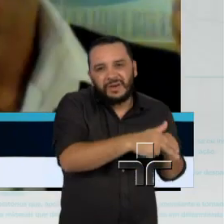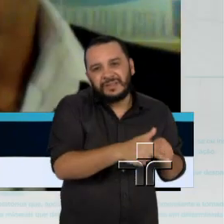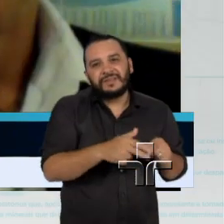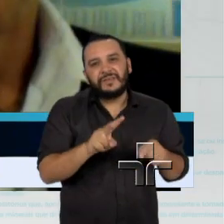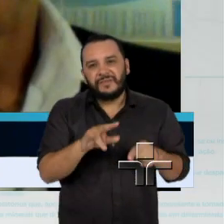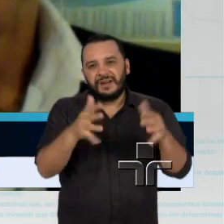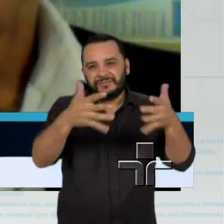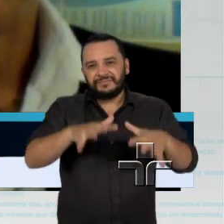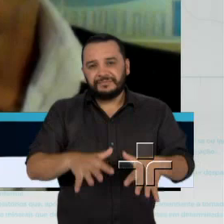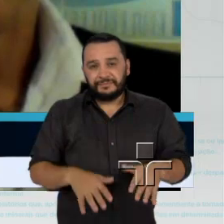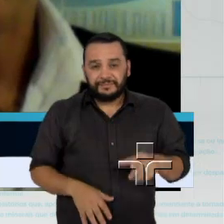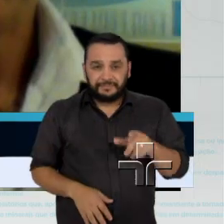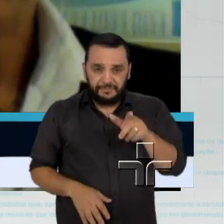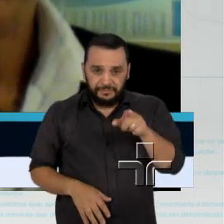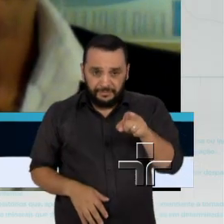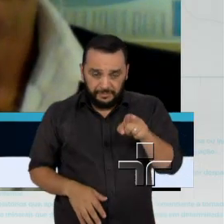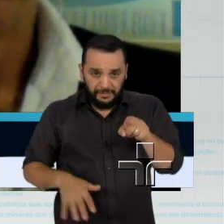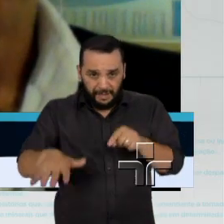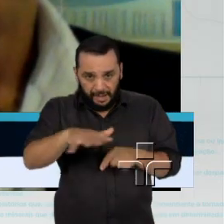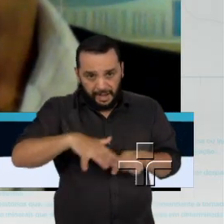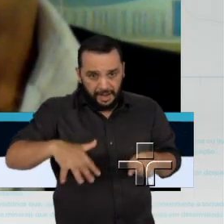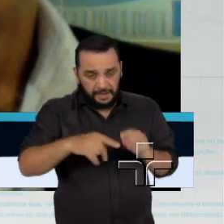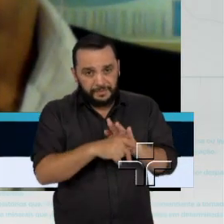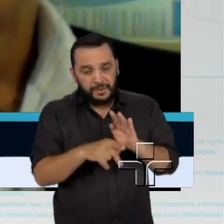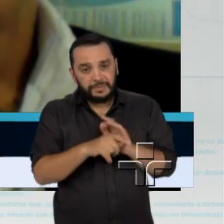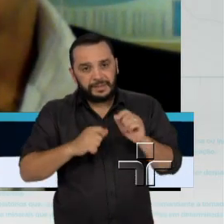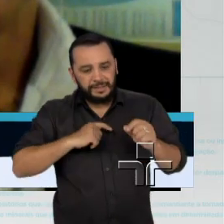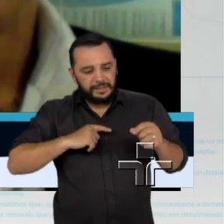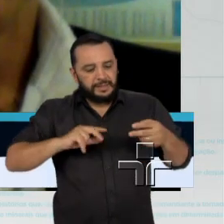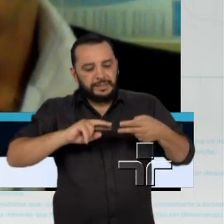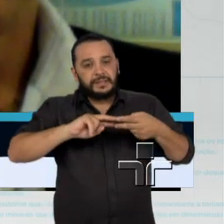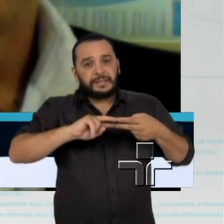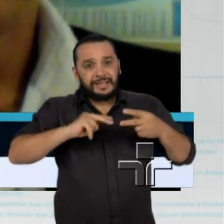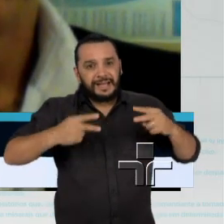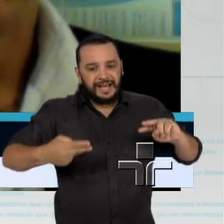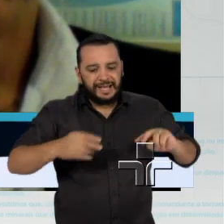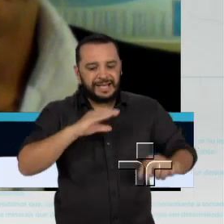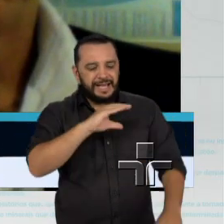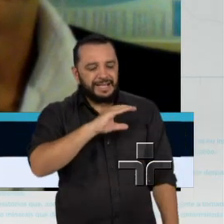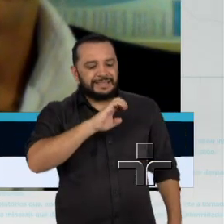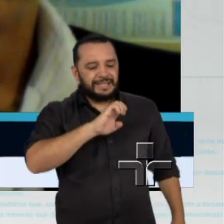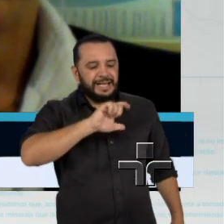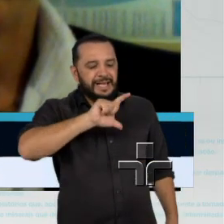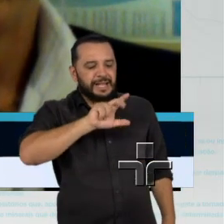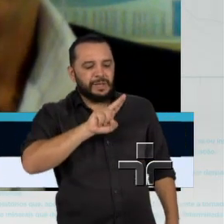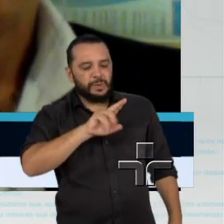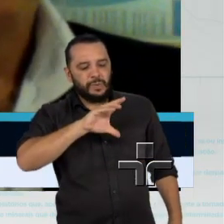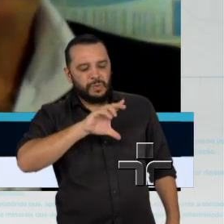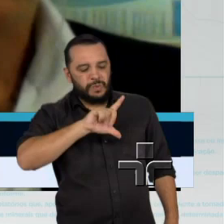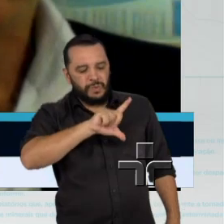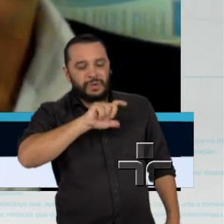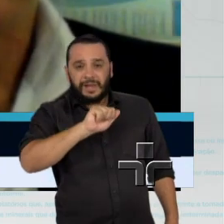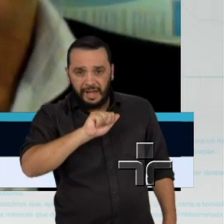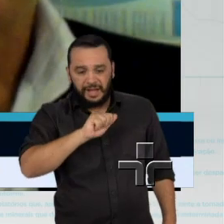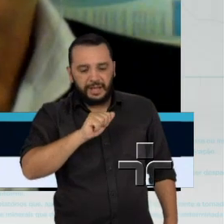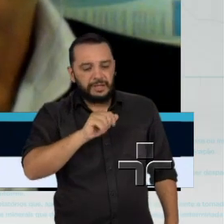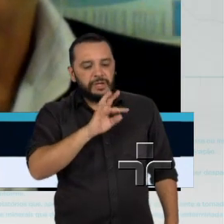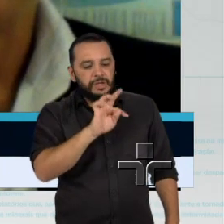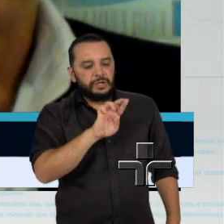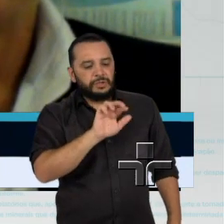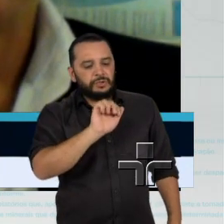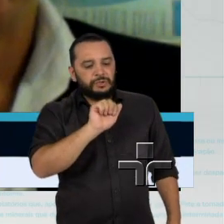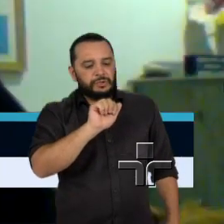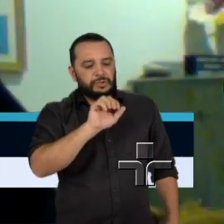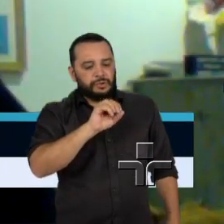da senhora, que é o da pesquisa de células-tronco, corre algum risco? Projetos seriam perdidos? Sem dúvida que projetos vão